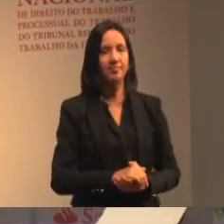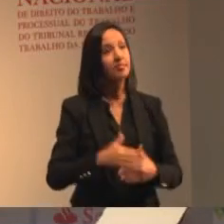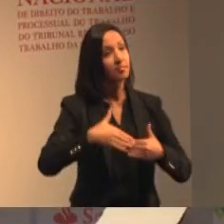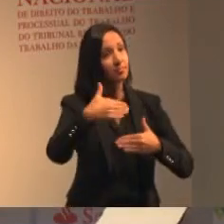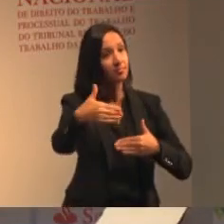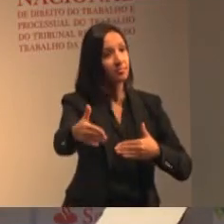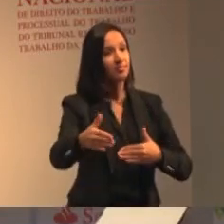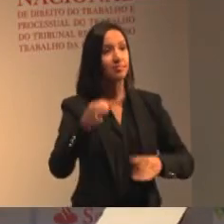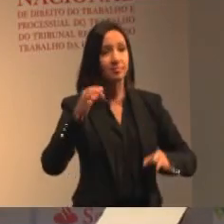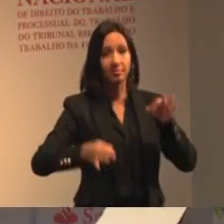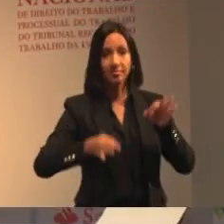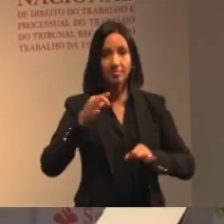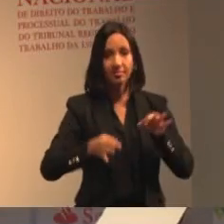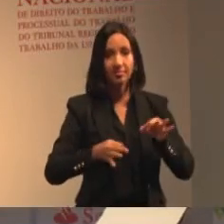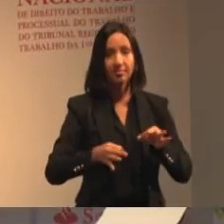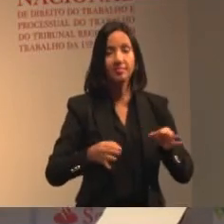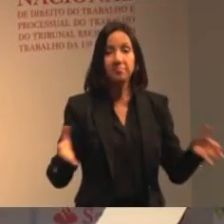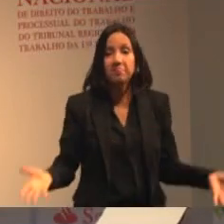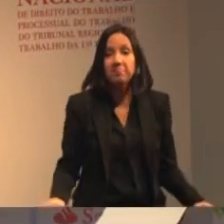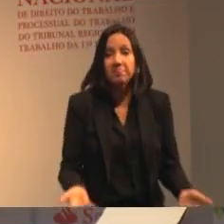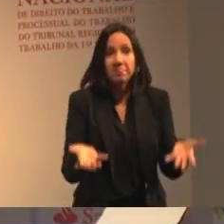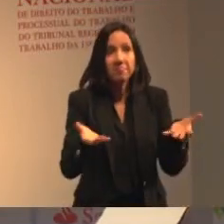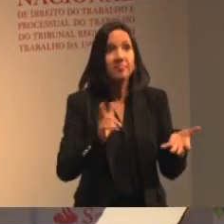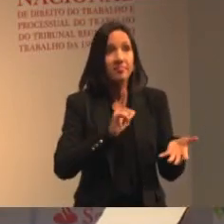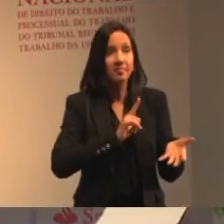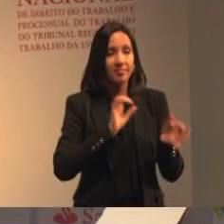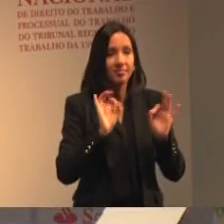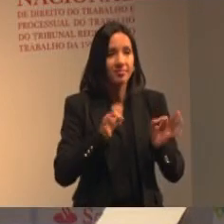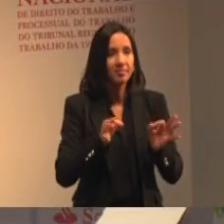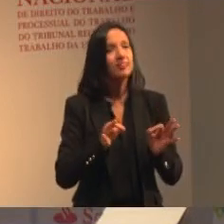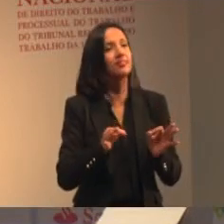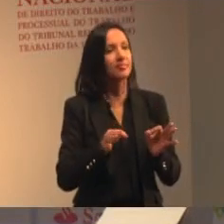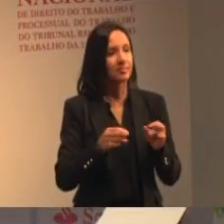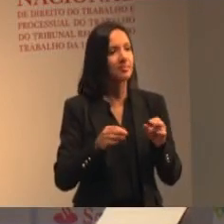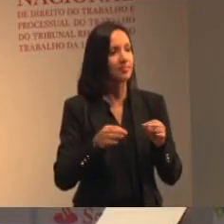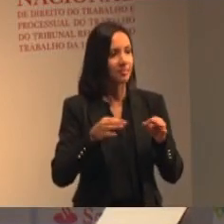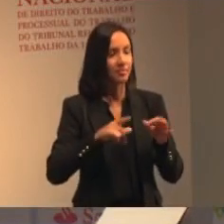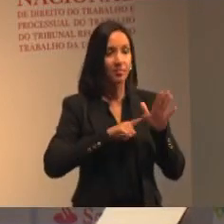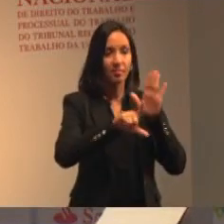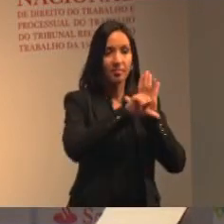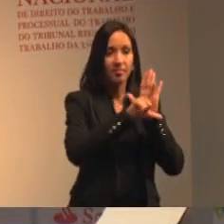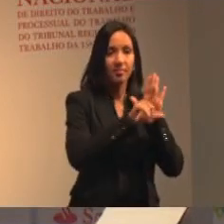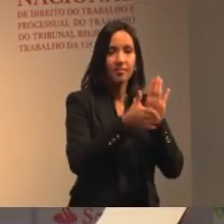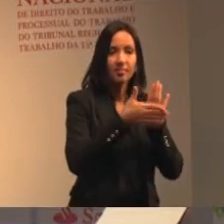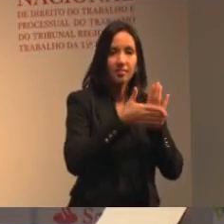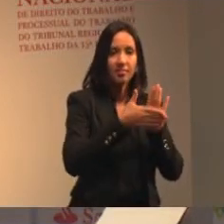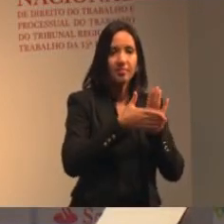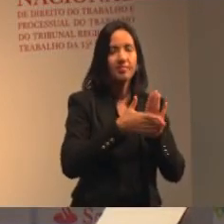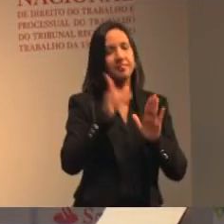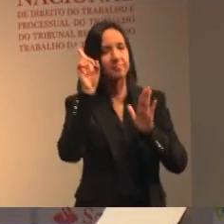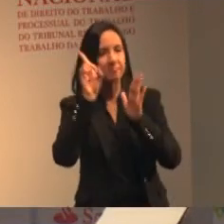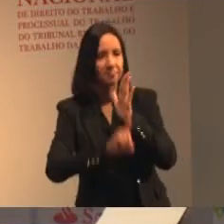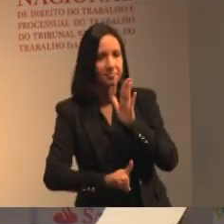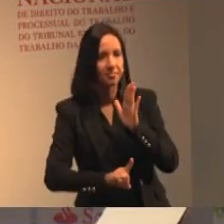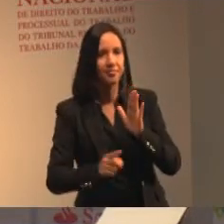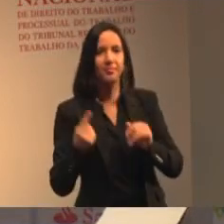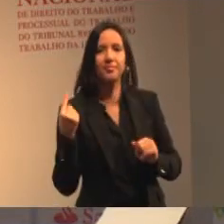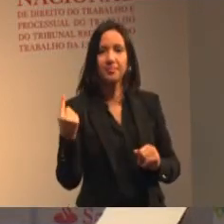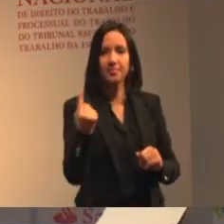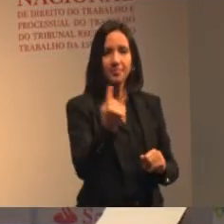do judiciário que se promove a correta aplicação das leis laborais, dos direitos